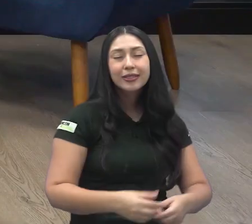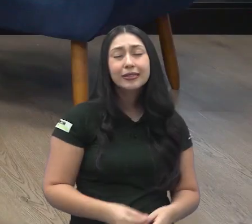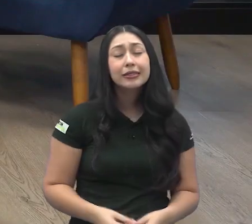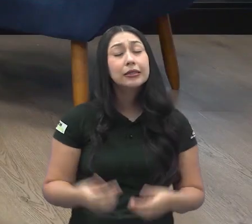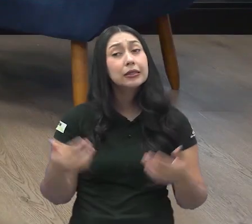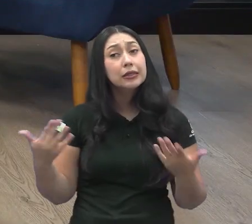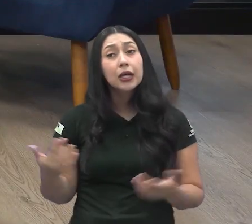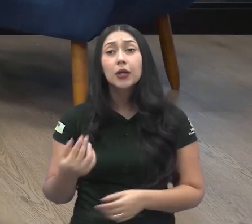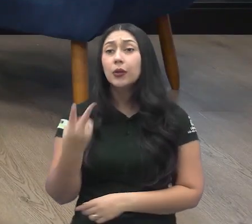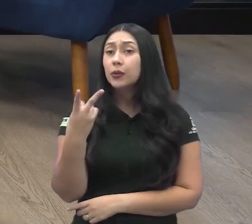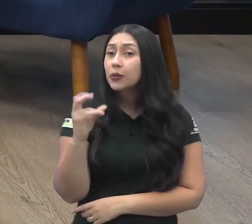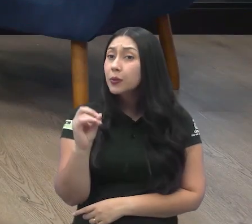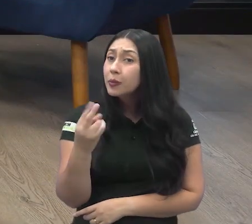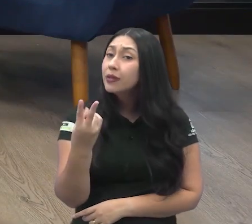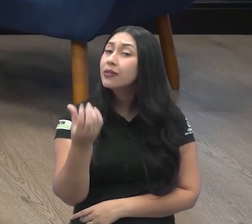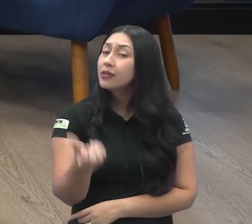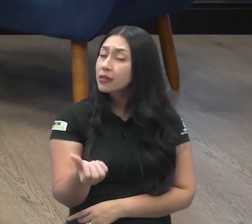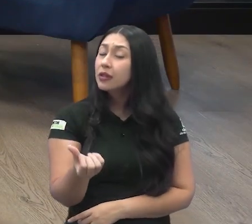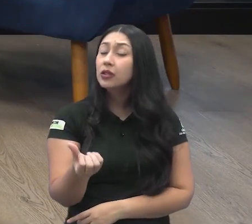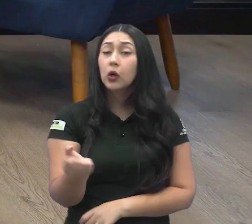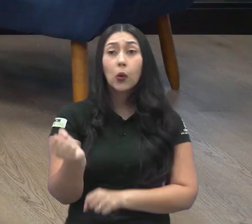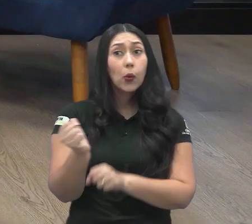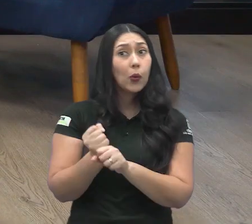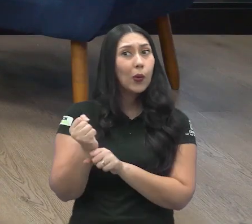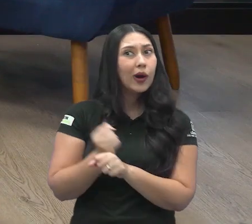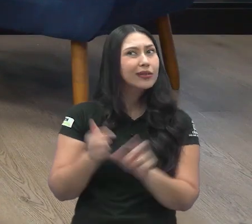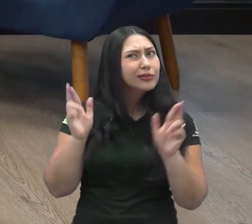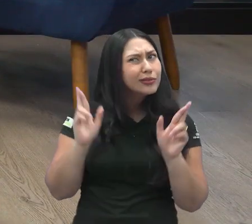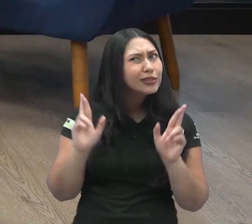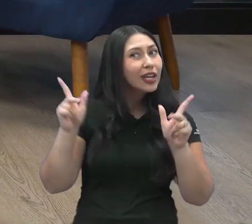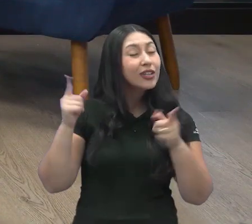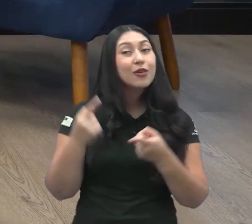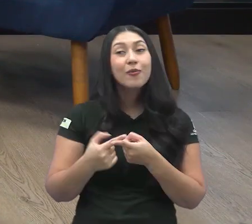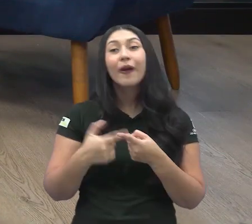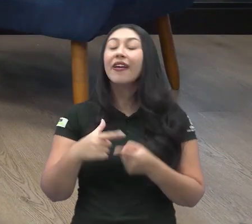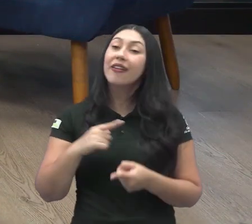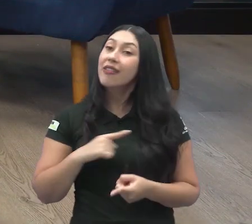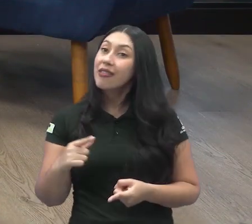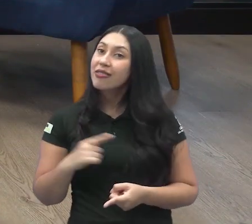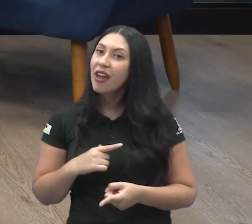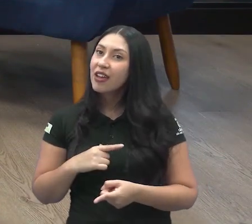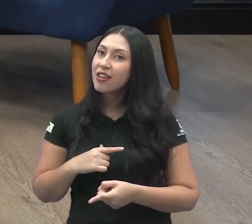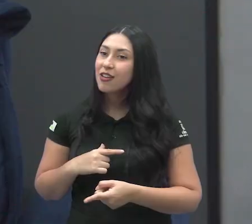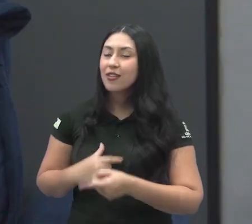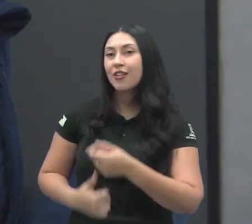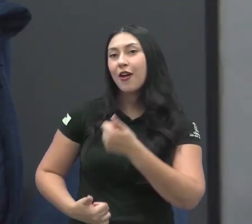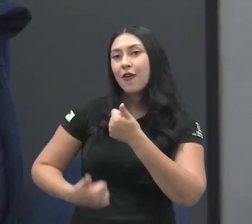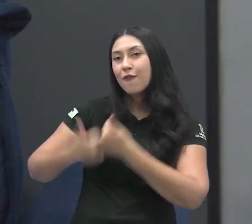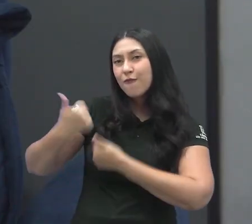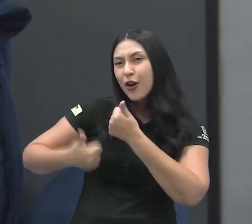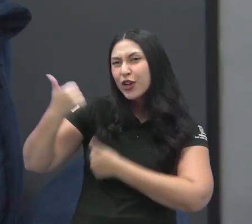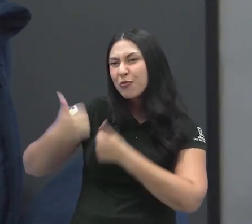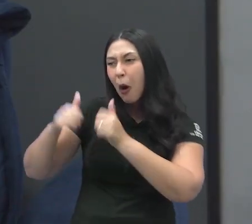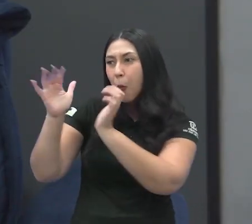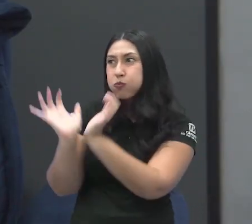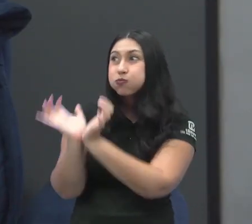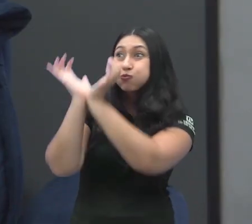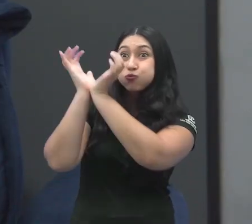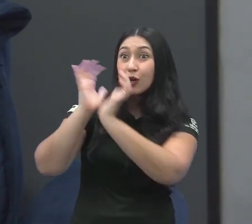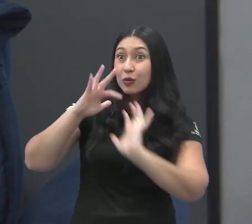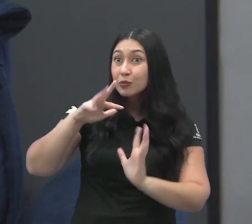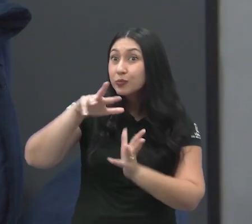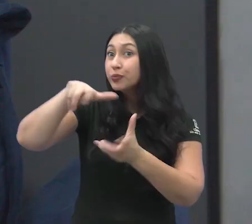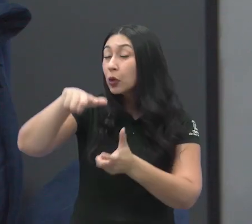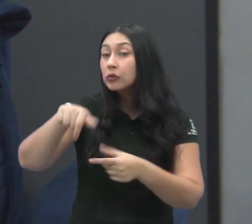ano? Então, 2026 é um ano atípico, né, porque é ano de Copa do Mundo, é ano de